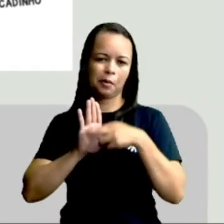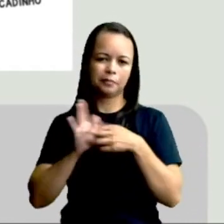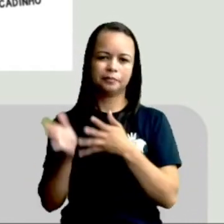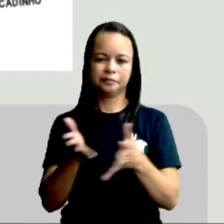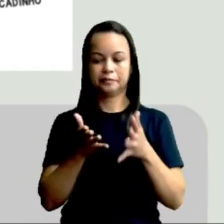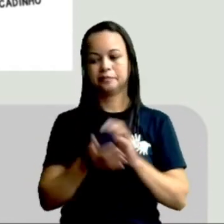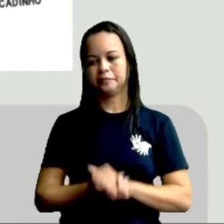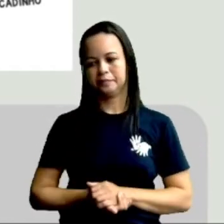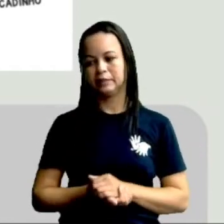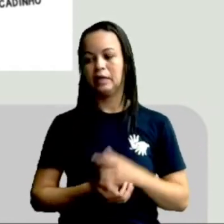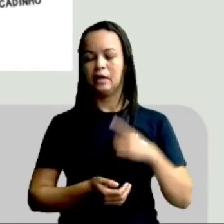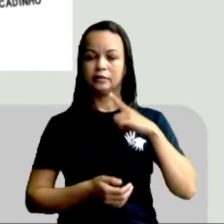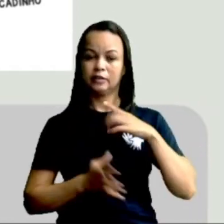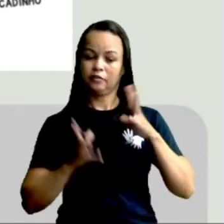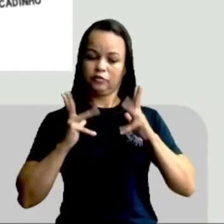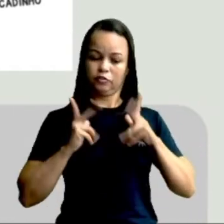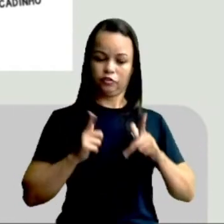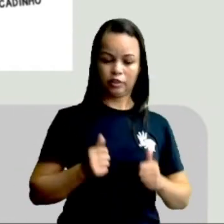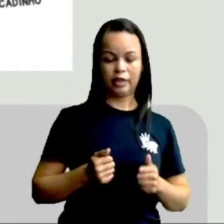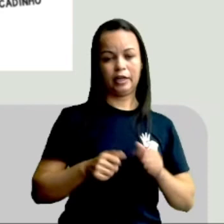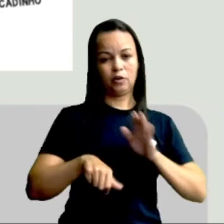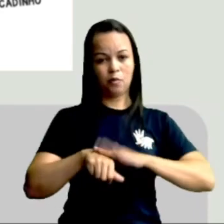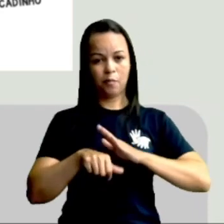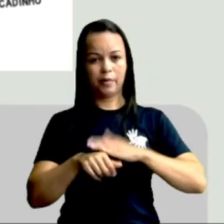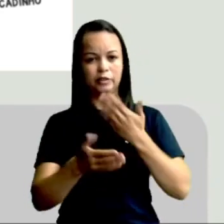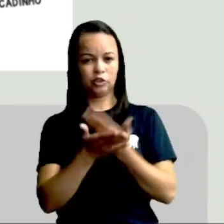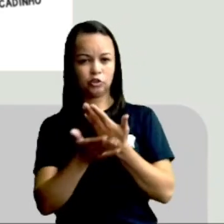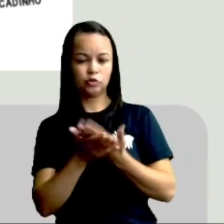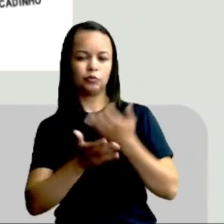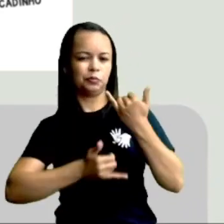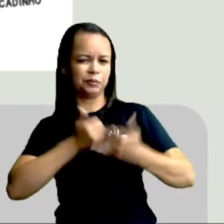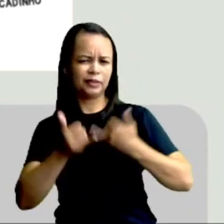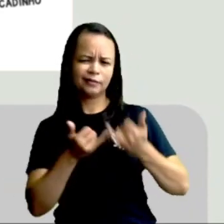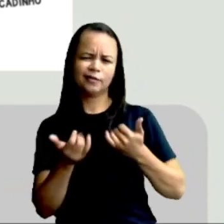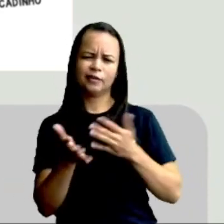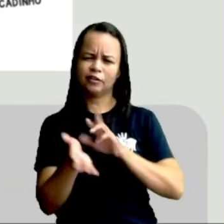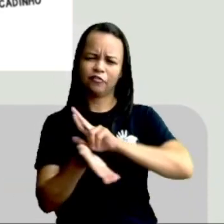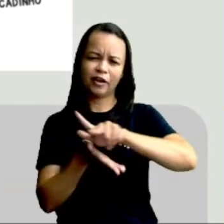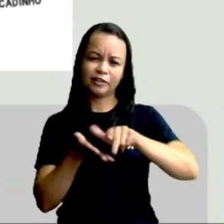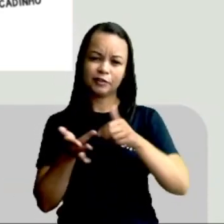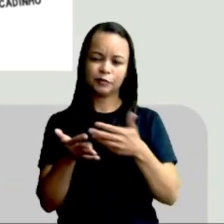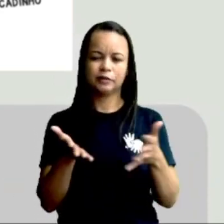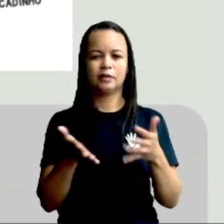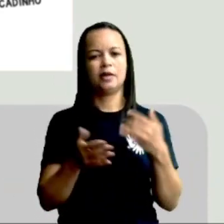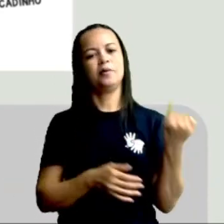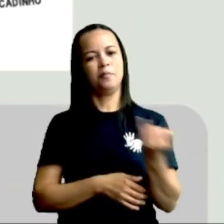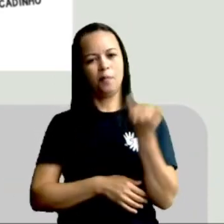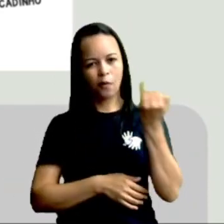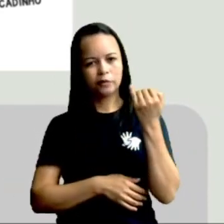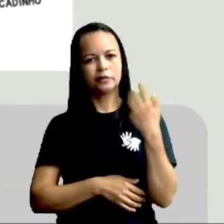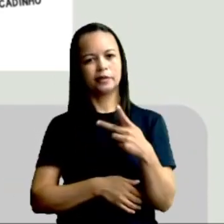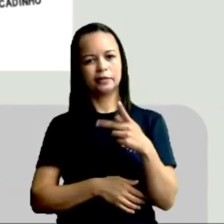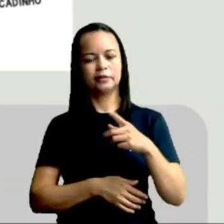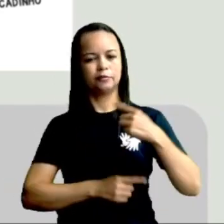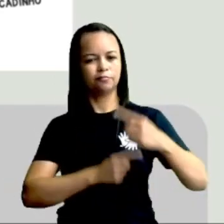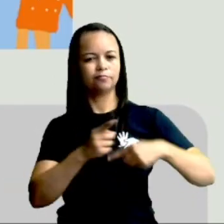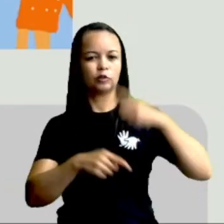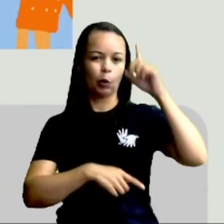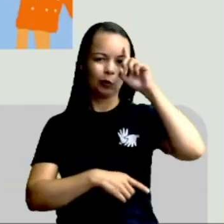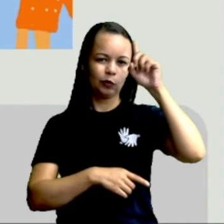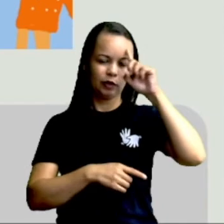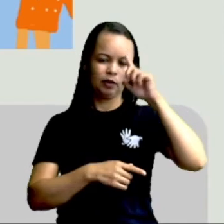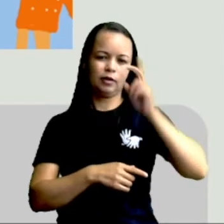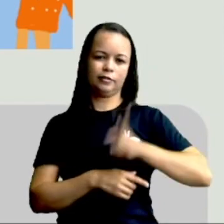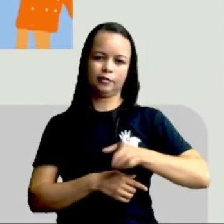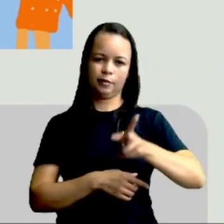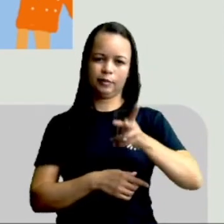pequeno almoço, higiene, tempo de estudo, brincadeira, certo? Então, é importante essa rotina e continua sendo,